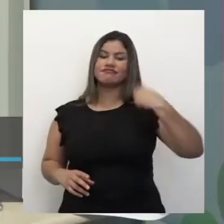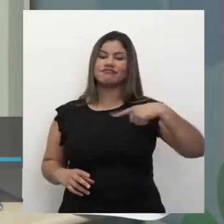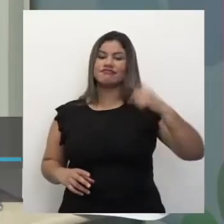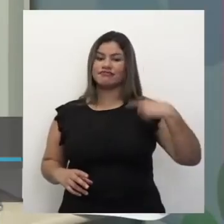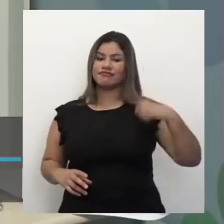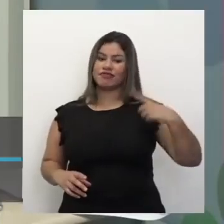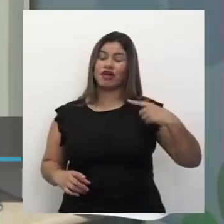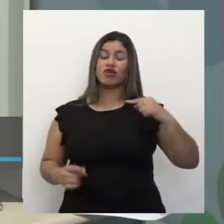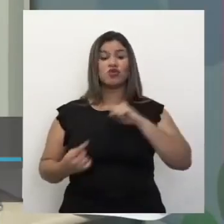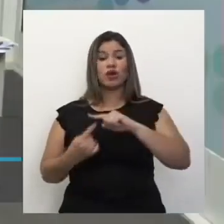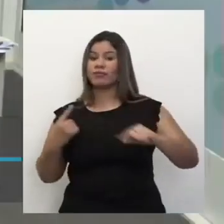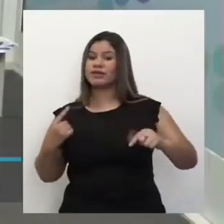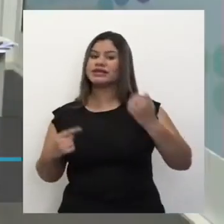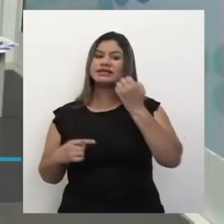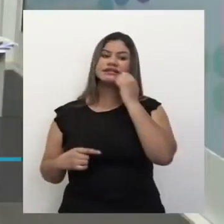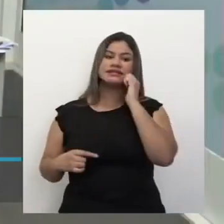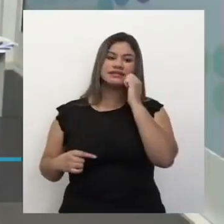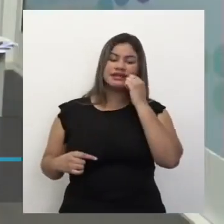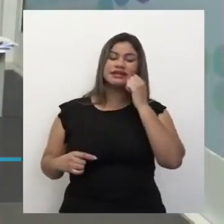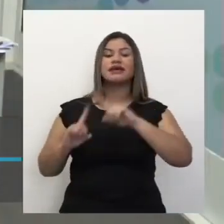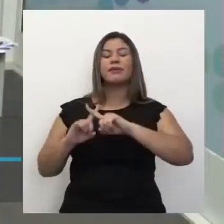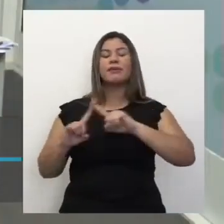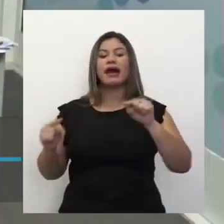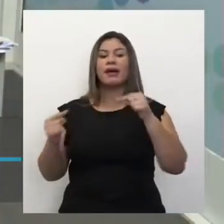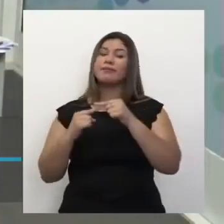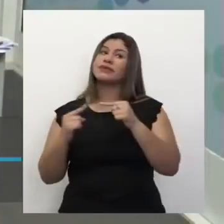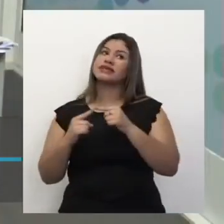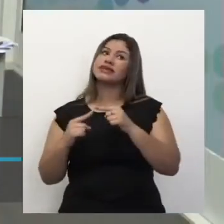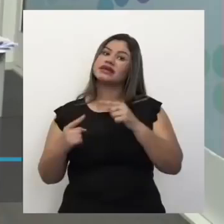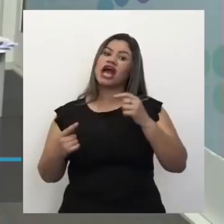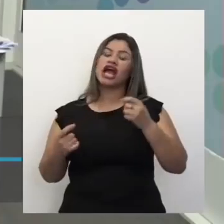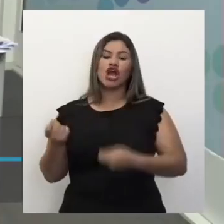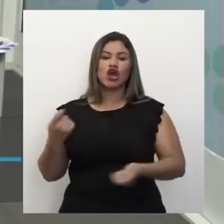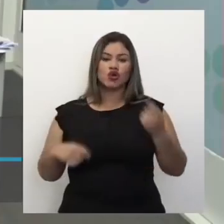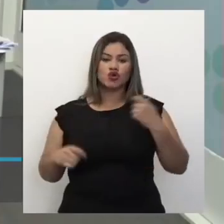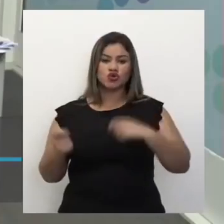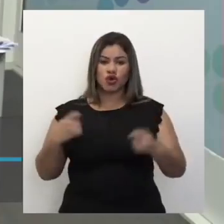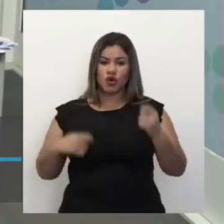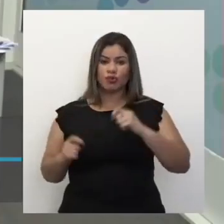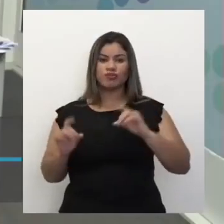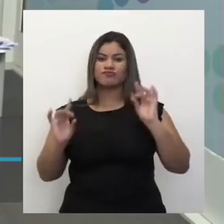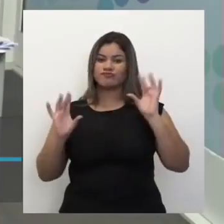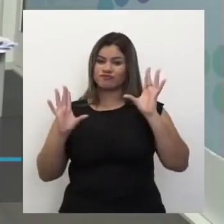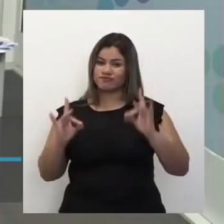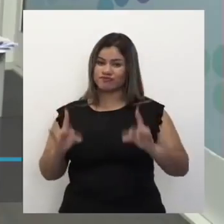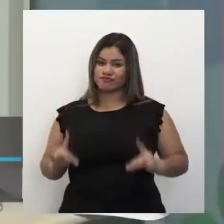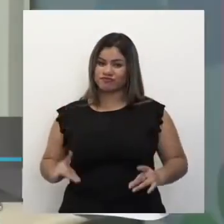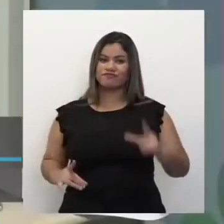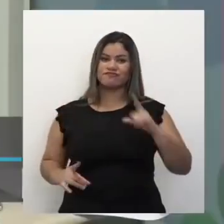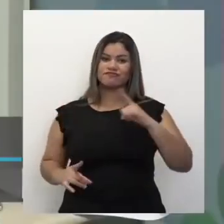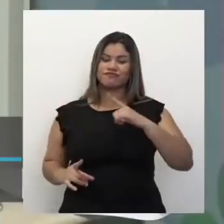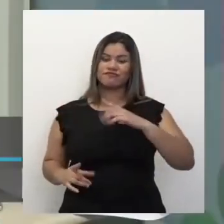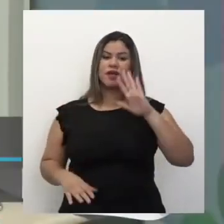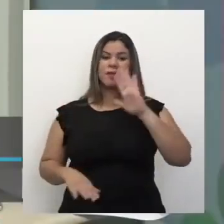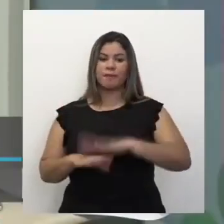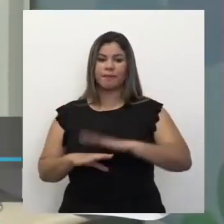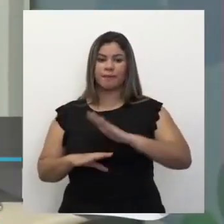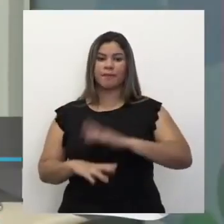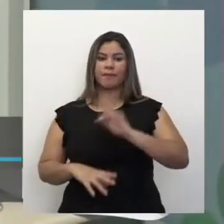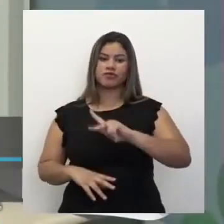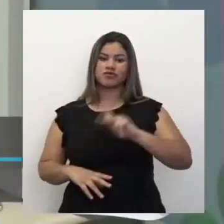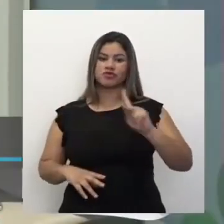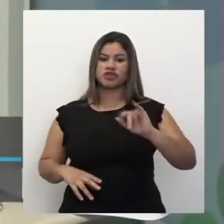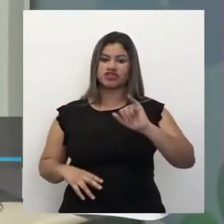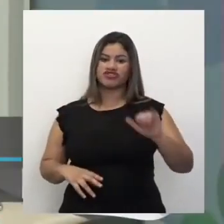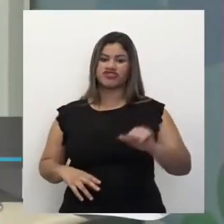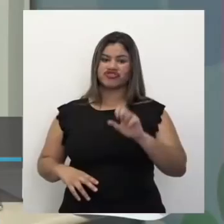científico, e sim o econômico de um nicho específico. Muito bem lembrado, foi reproduzido aí pela professora Jennifer e tal,